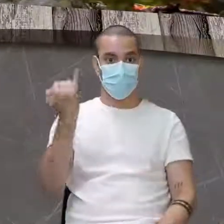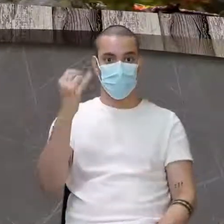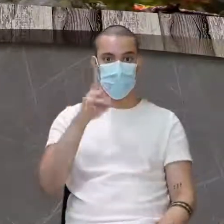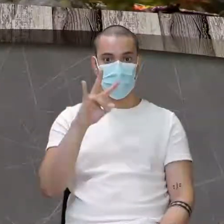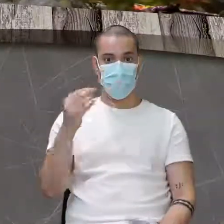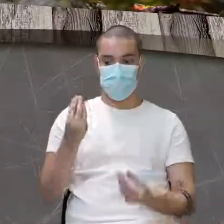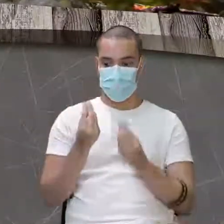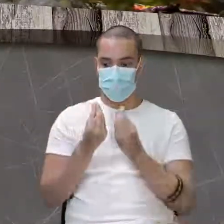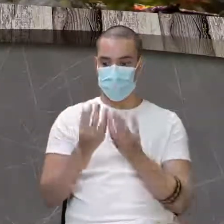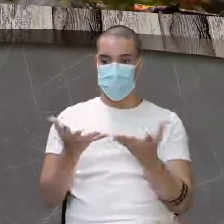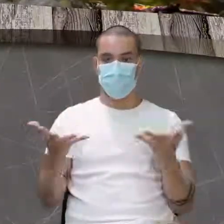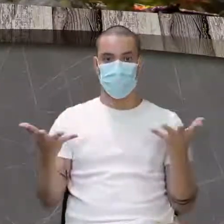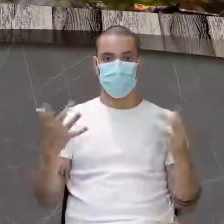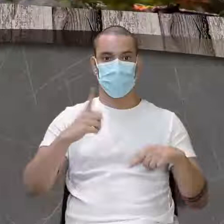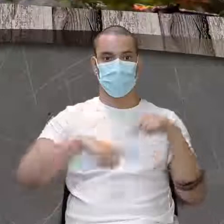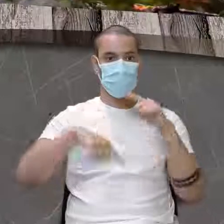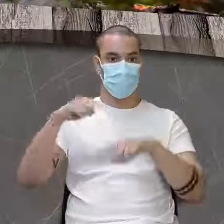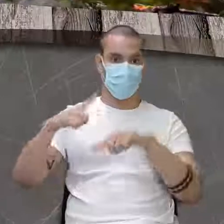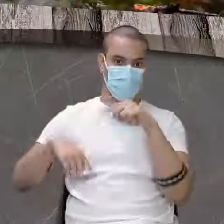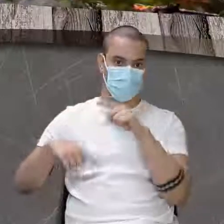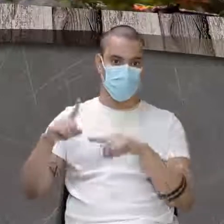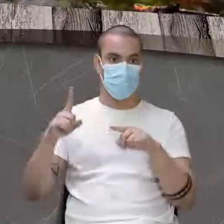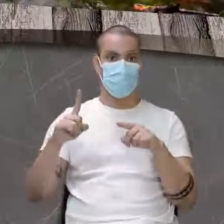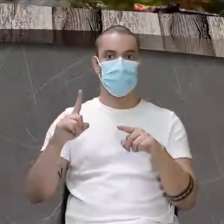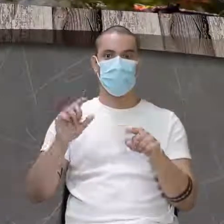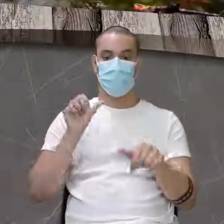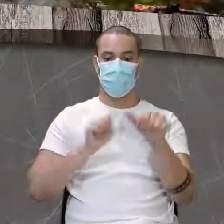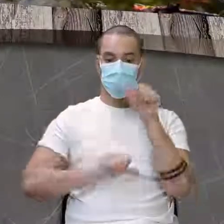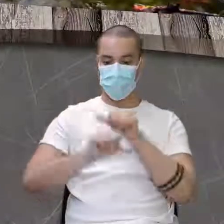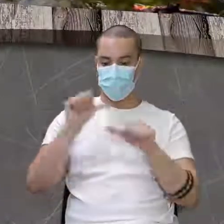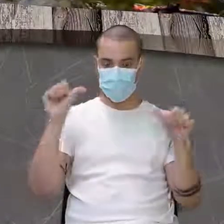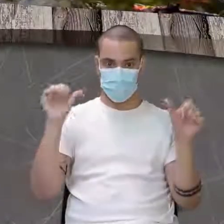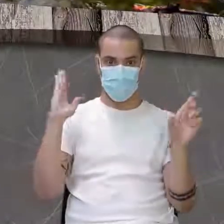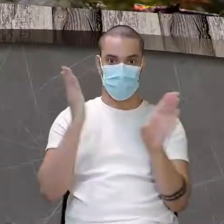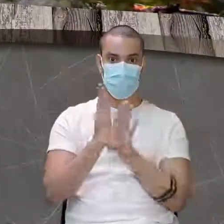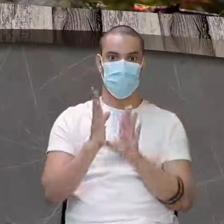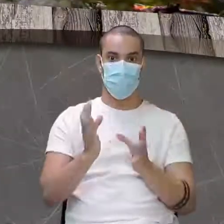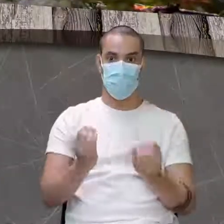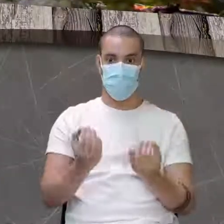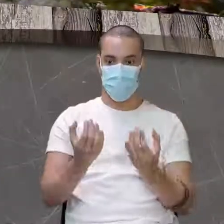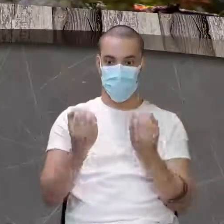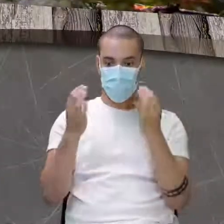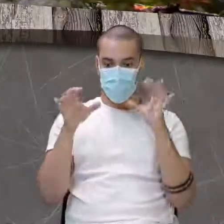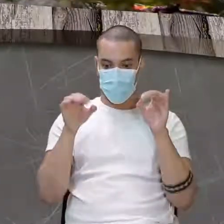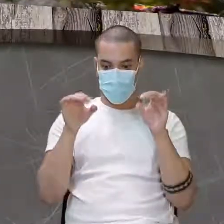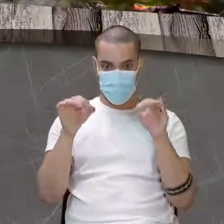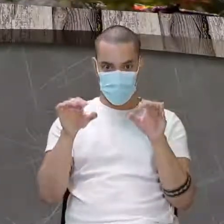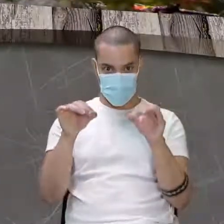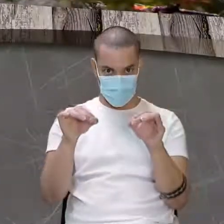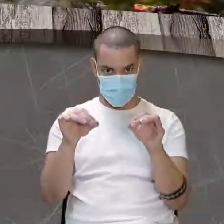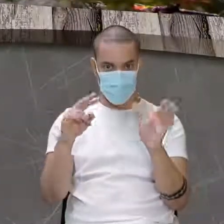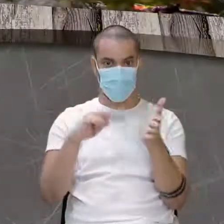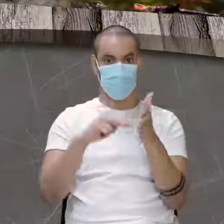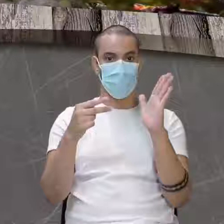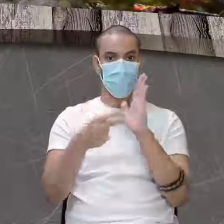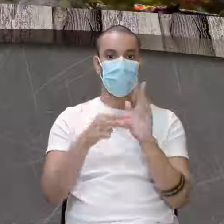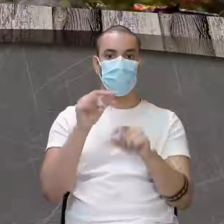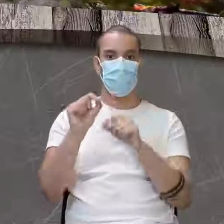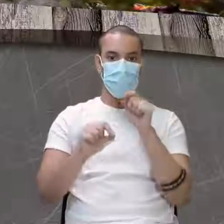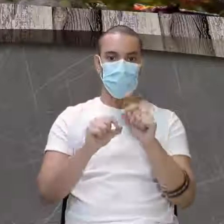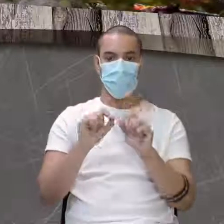devolvendo os organismos que estão sofrendo a decomposição por ação dos fungos e das bactérias.